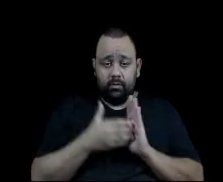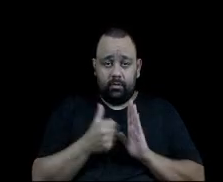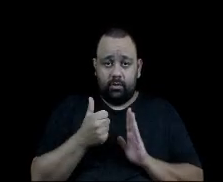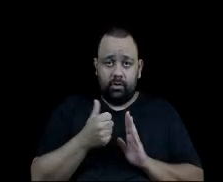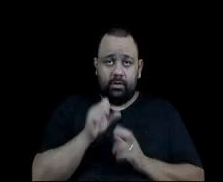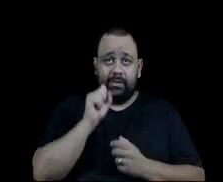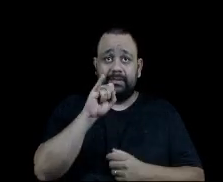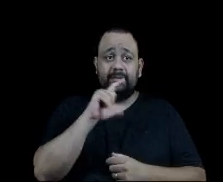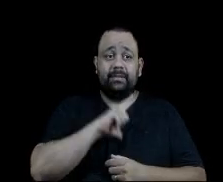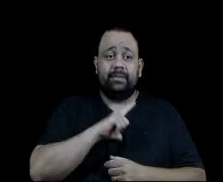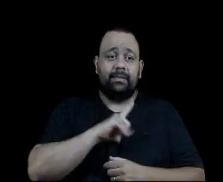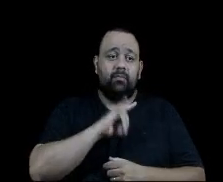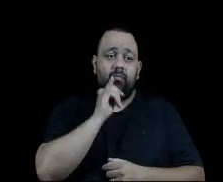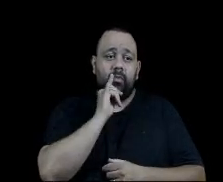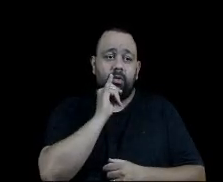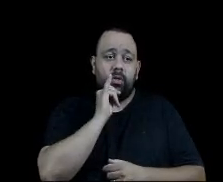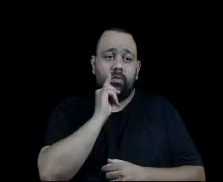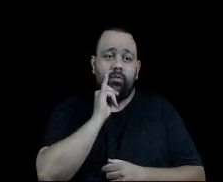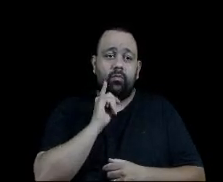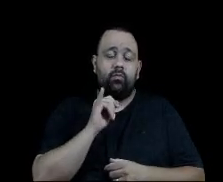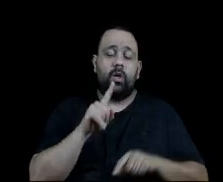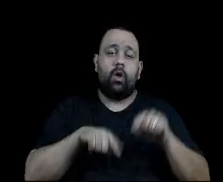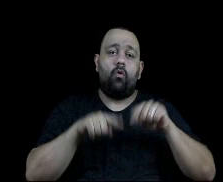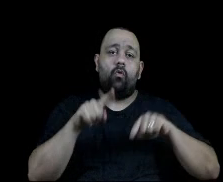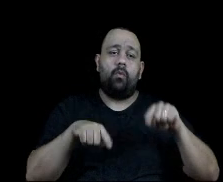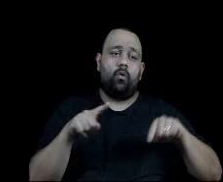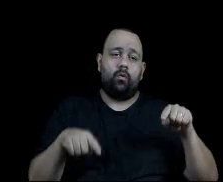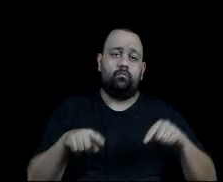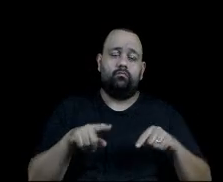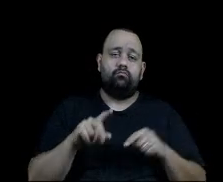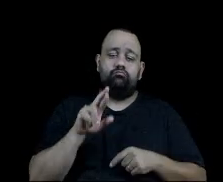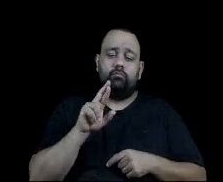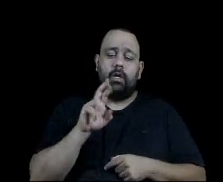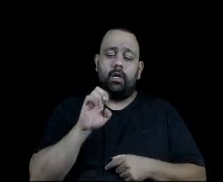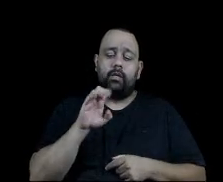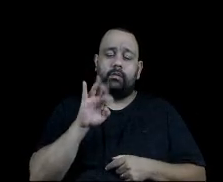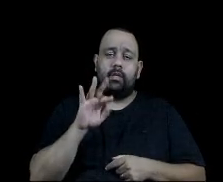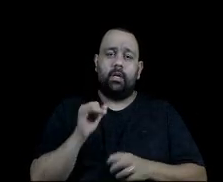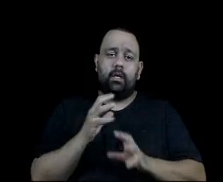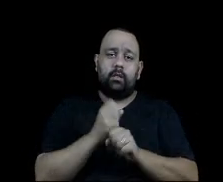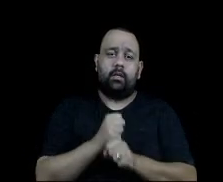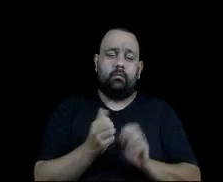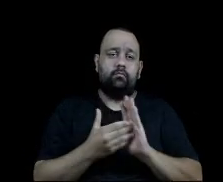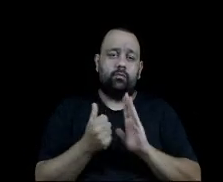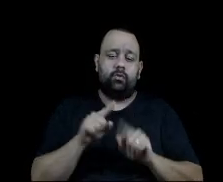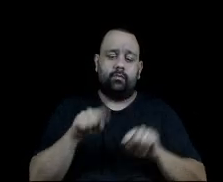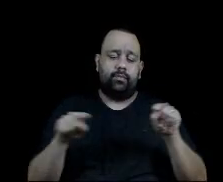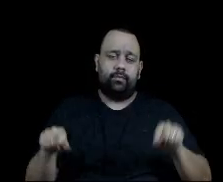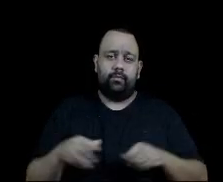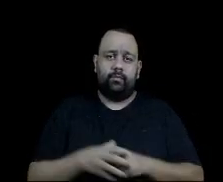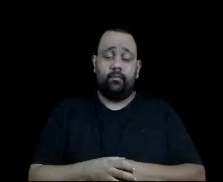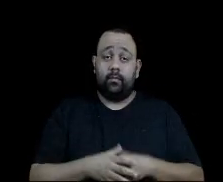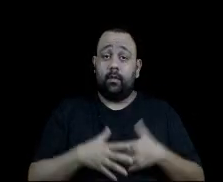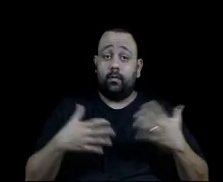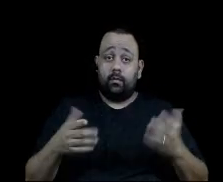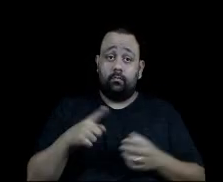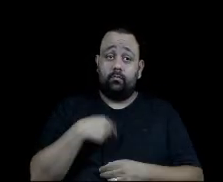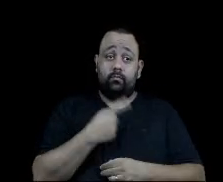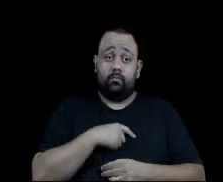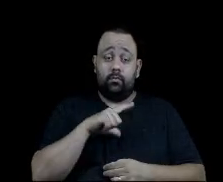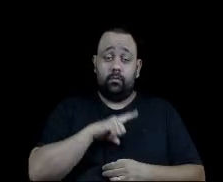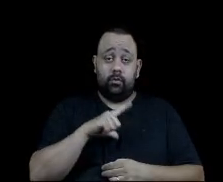eles desconsideram alguns itens na receita e desconsideram alguns itens na